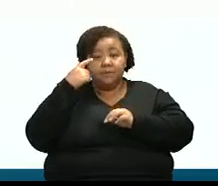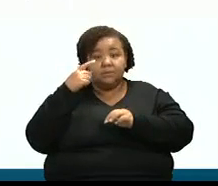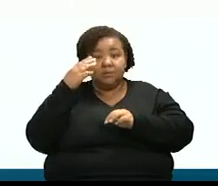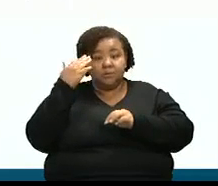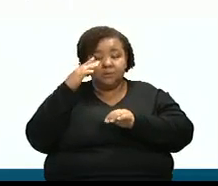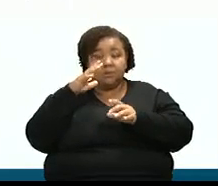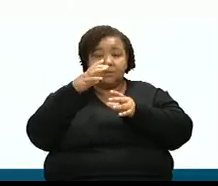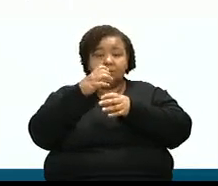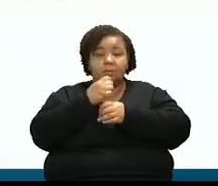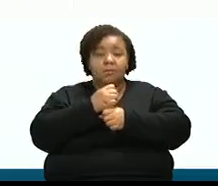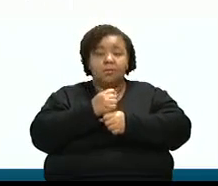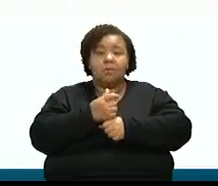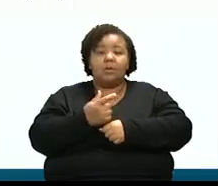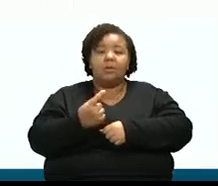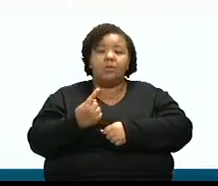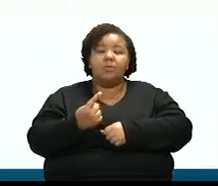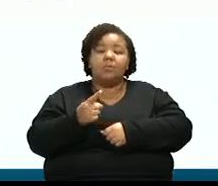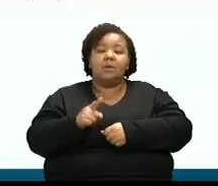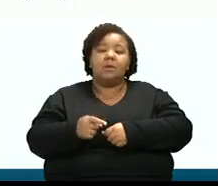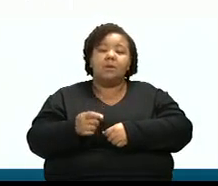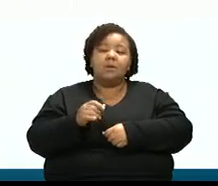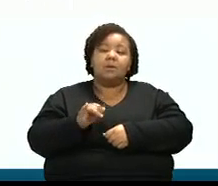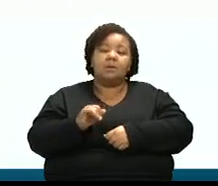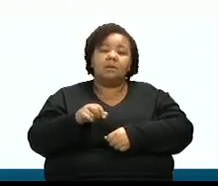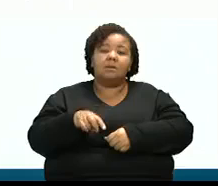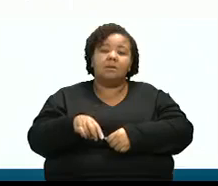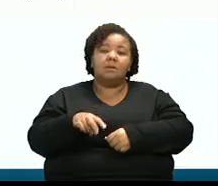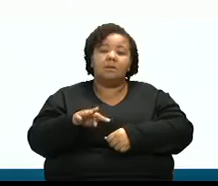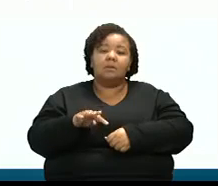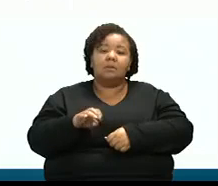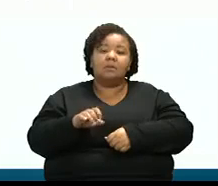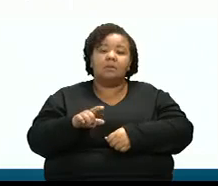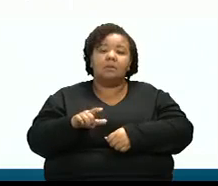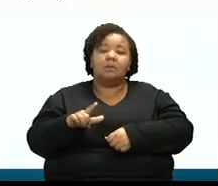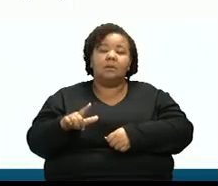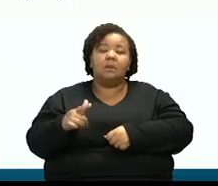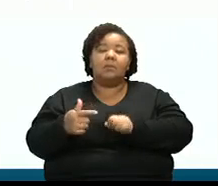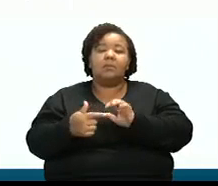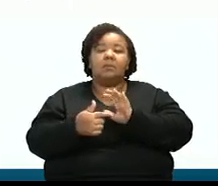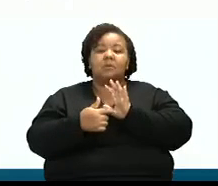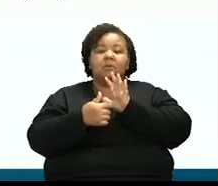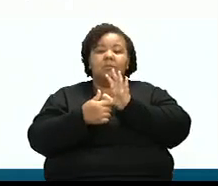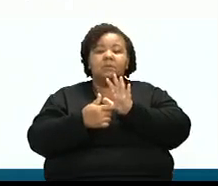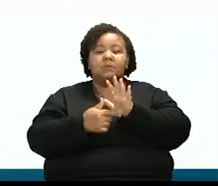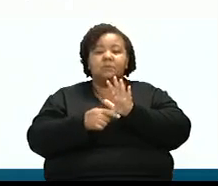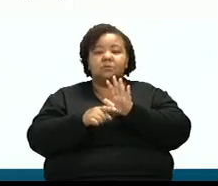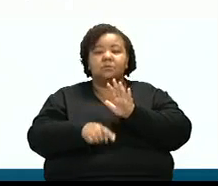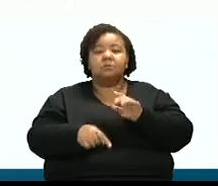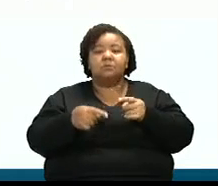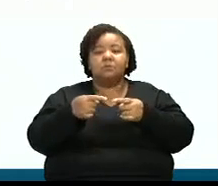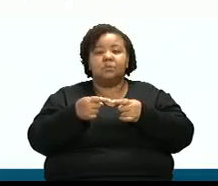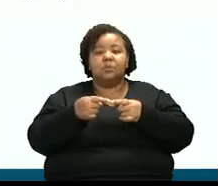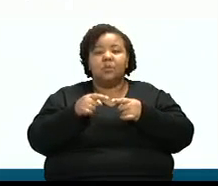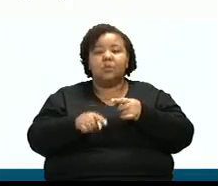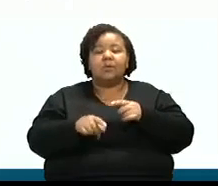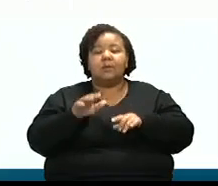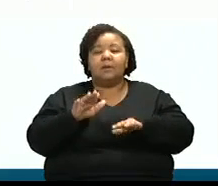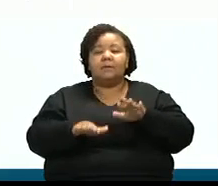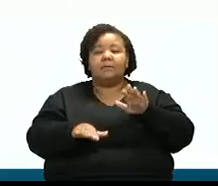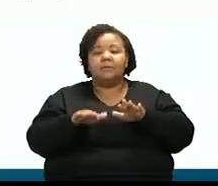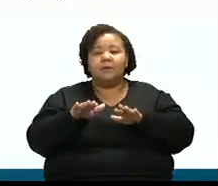calcular somente uma integral definida, eu preciso expressar essa curva em função de uma única variável. Então, eu